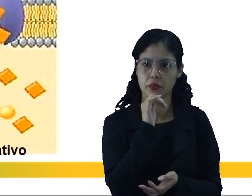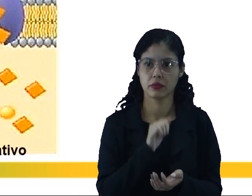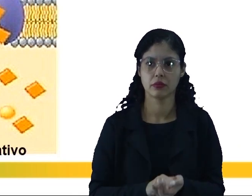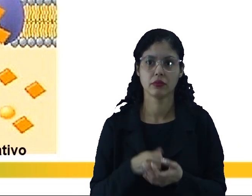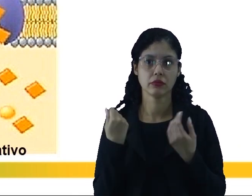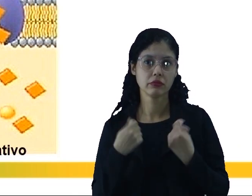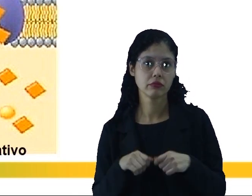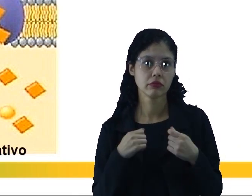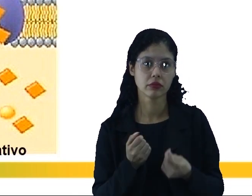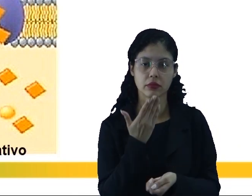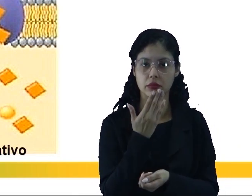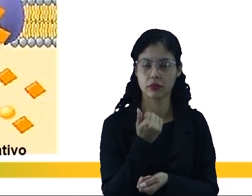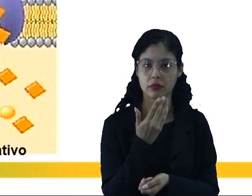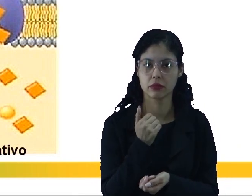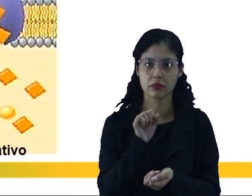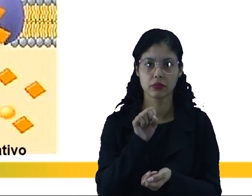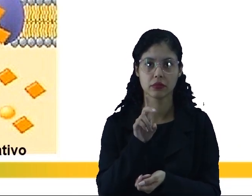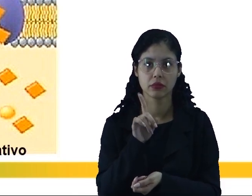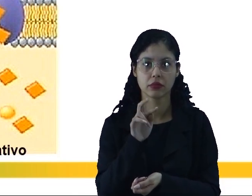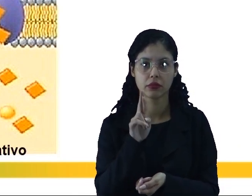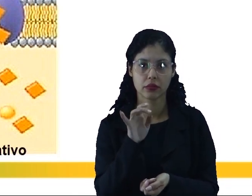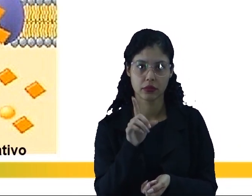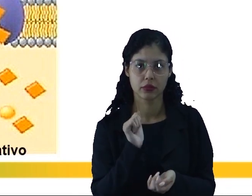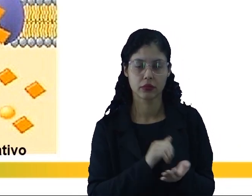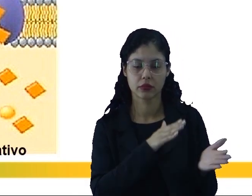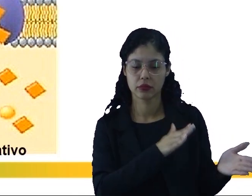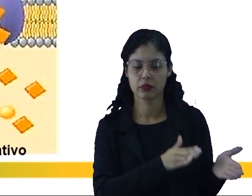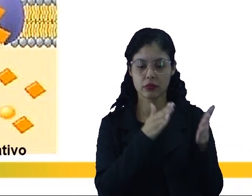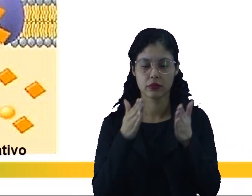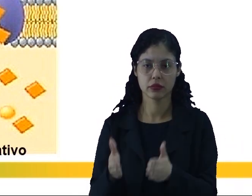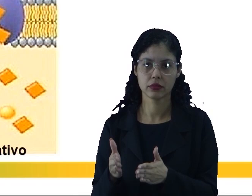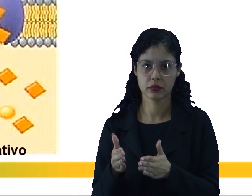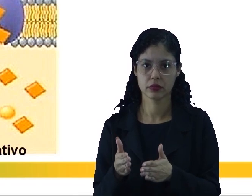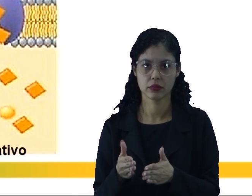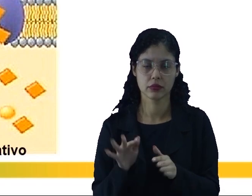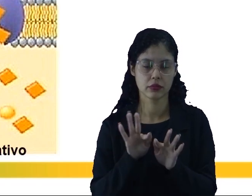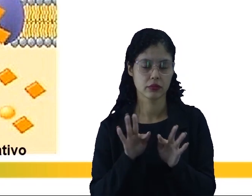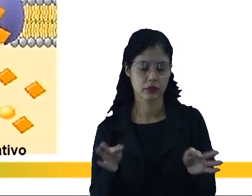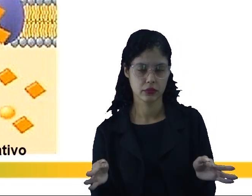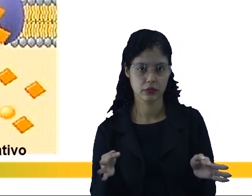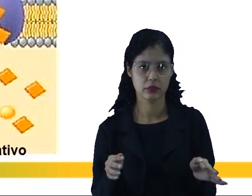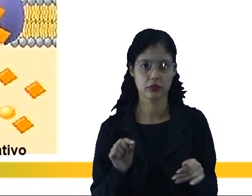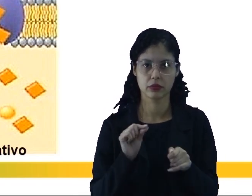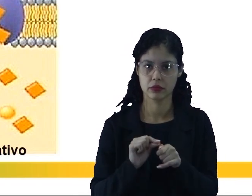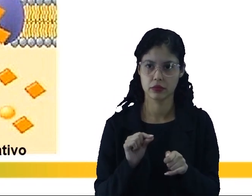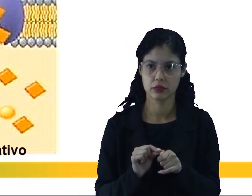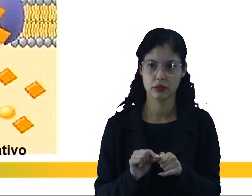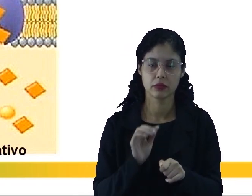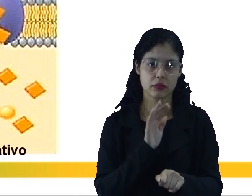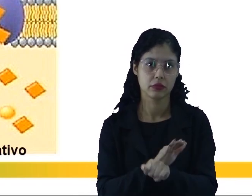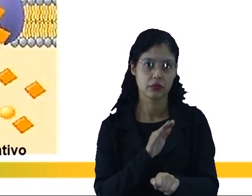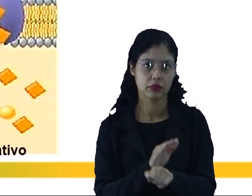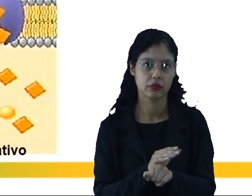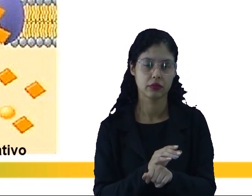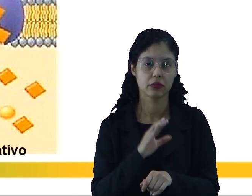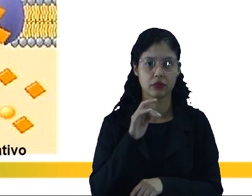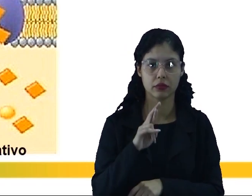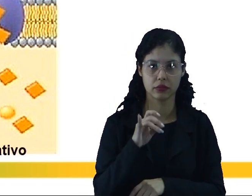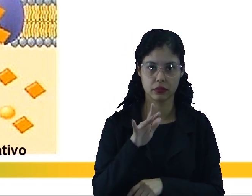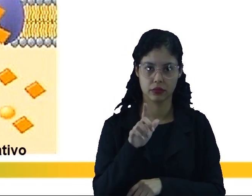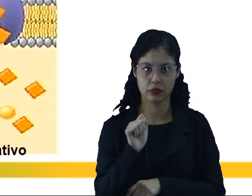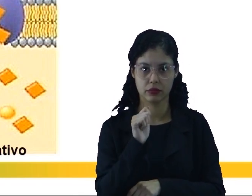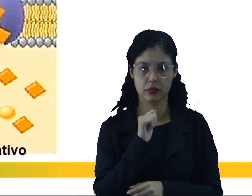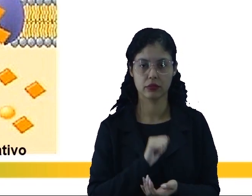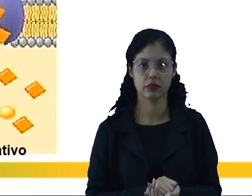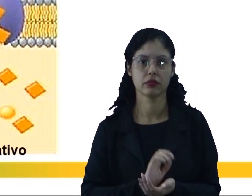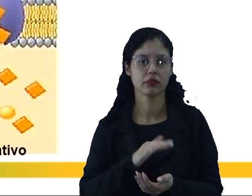célula ela precisa absorver mais sódio, esse sódio vai passar de forma simples, a favor de um gradiente de concentração.